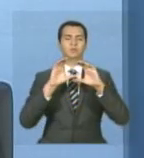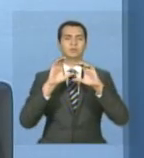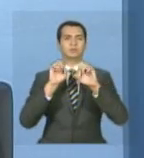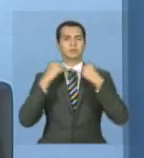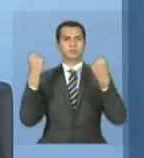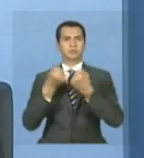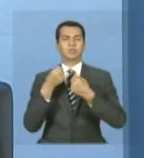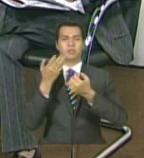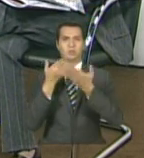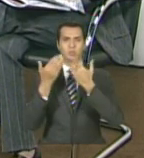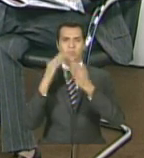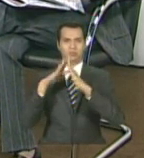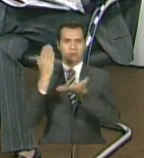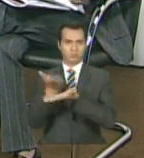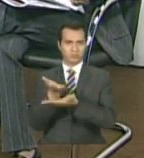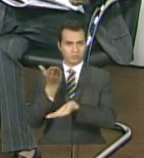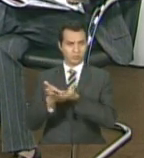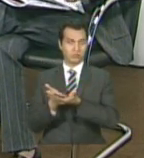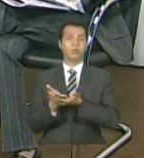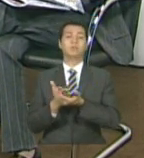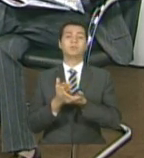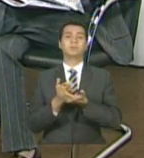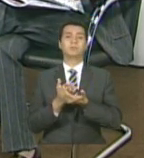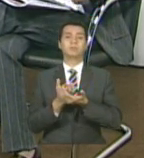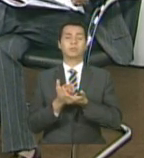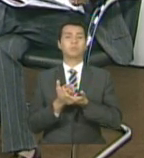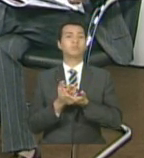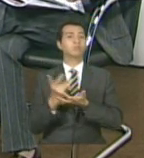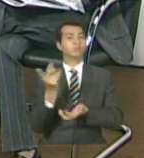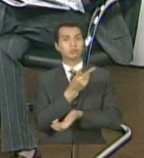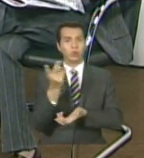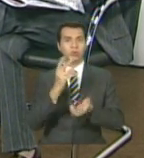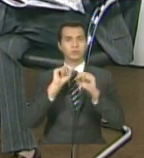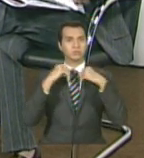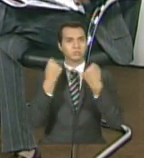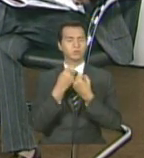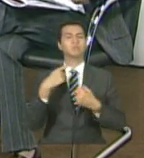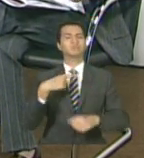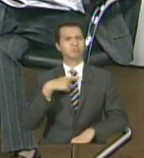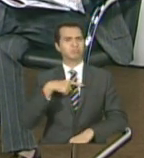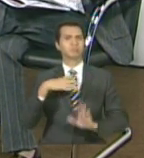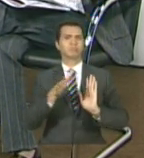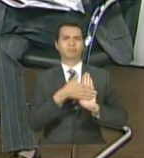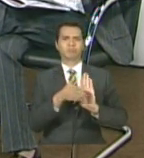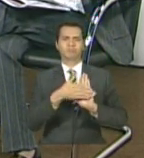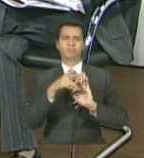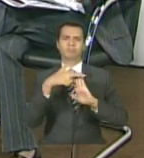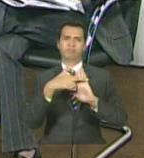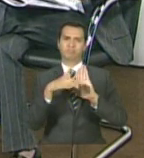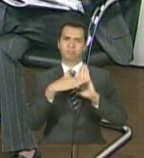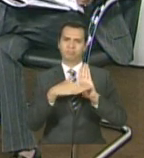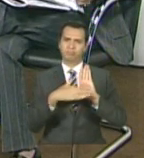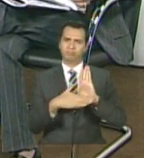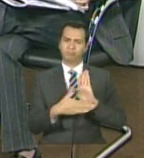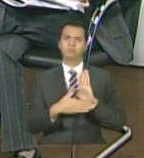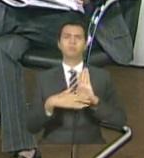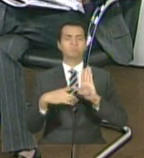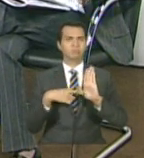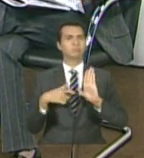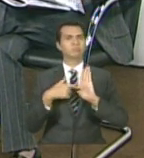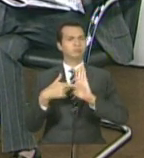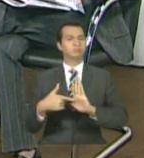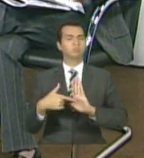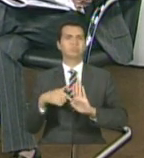Alimentação Escolar, que produziram proposições de aperfeiçoamento desses programas, dessas